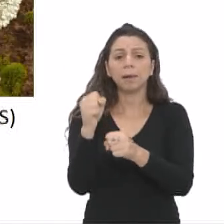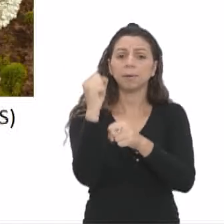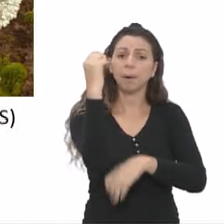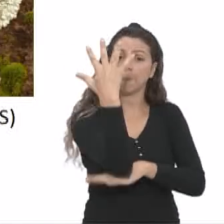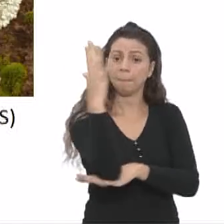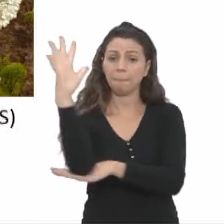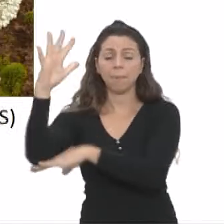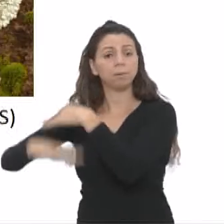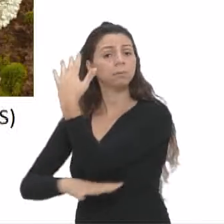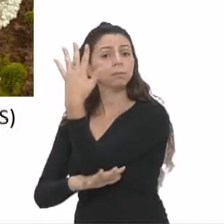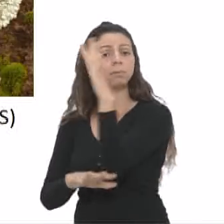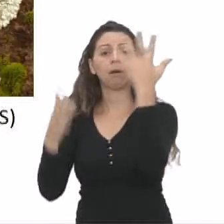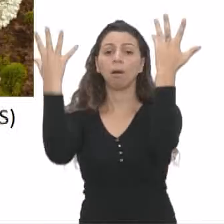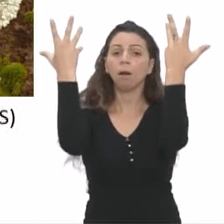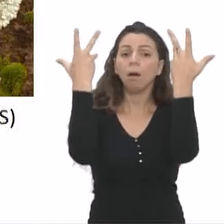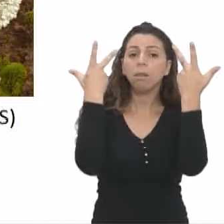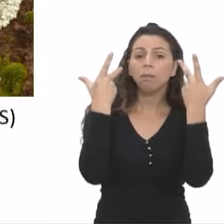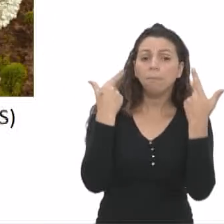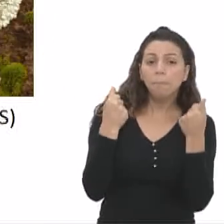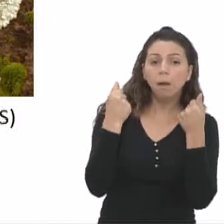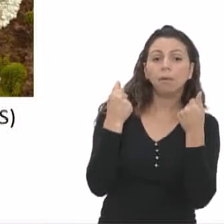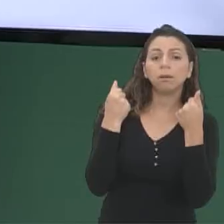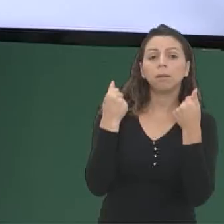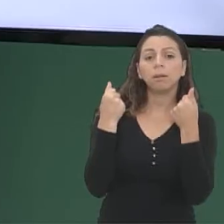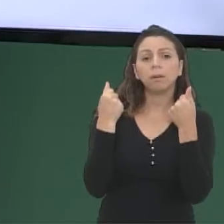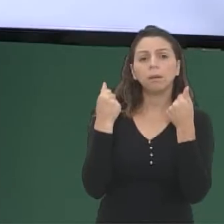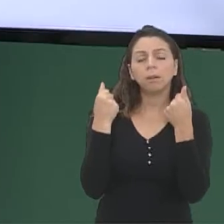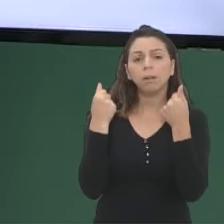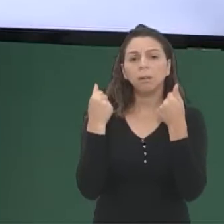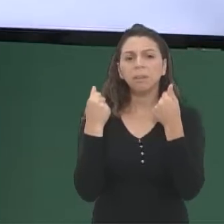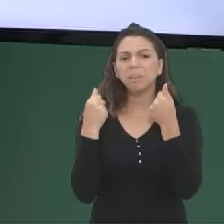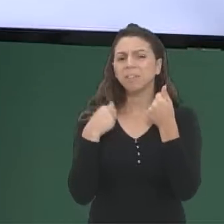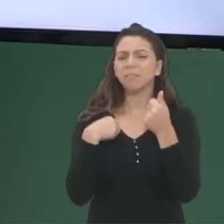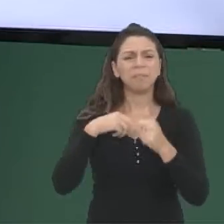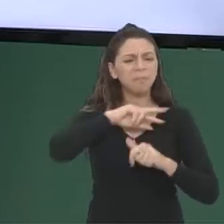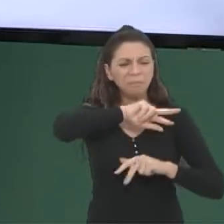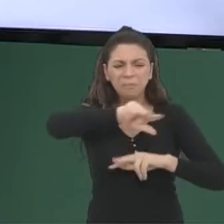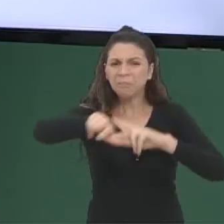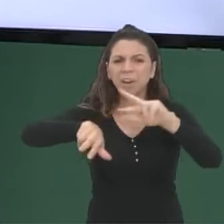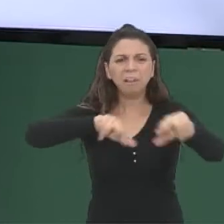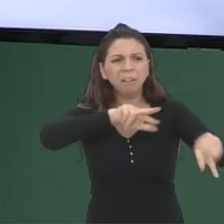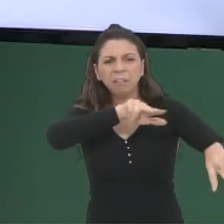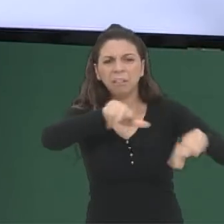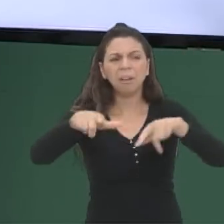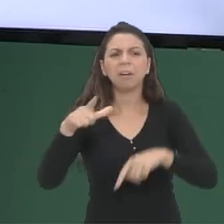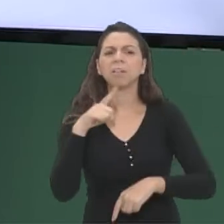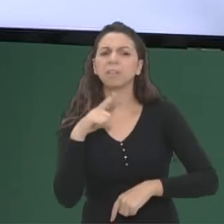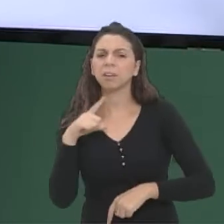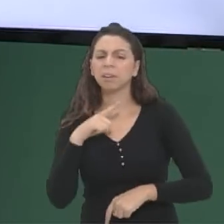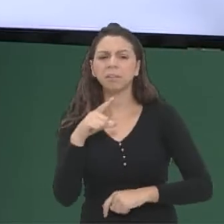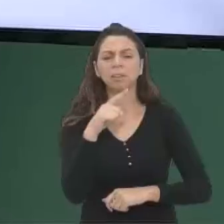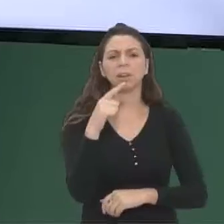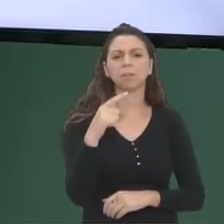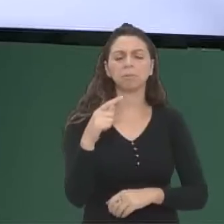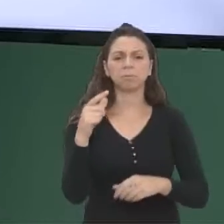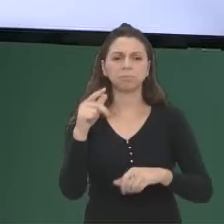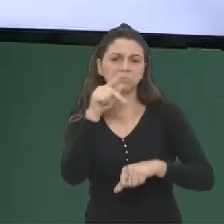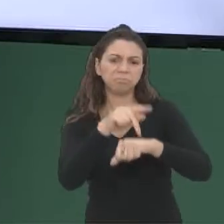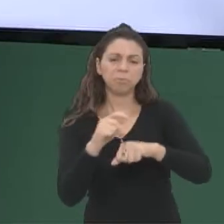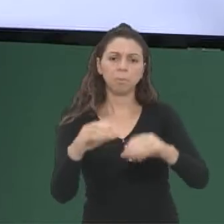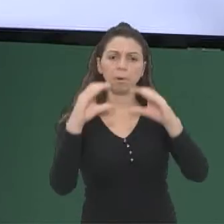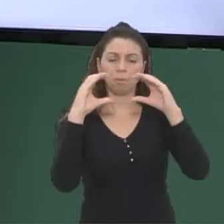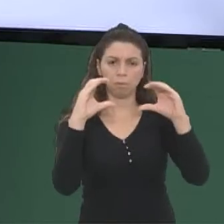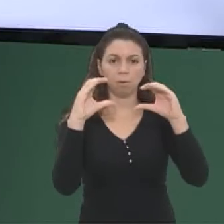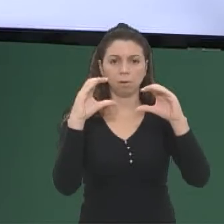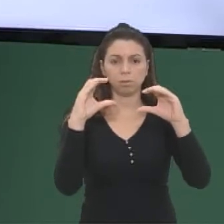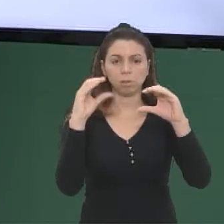Plantas, animais, fungos e até micro-organismos. Então, por exemplo, eu tenho uma rocha no meio de uma